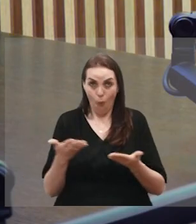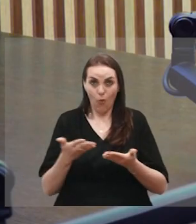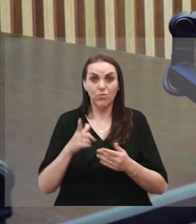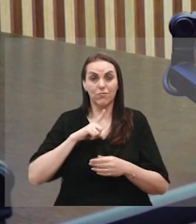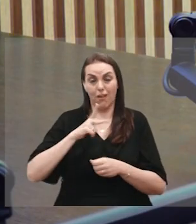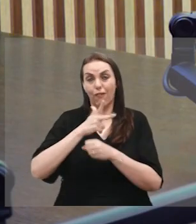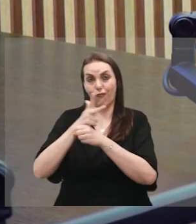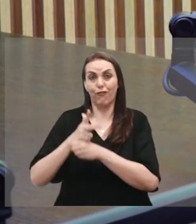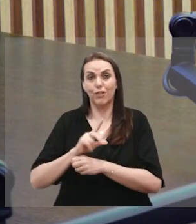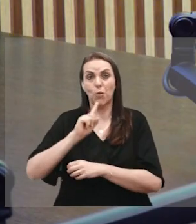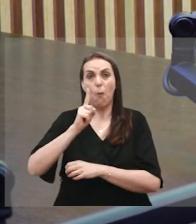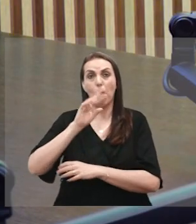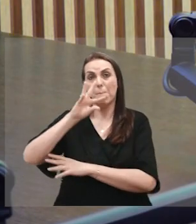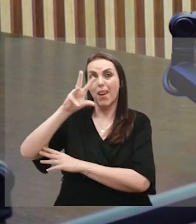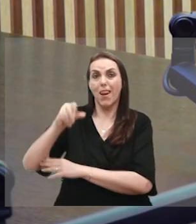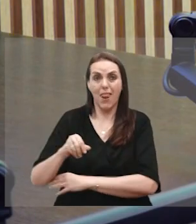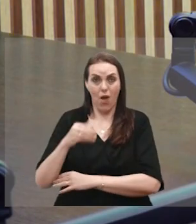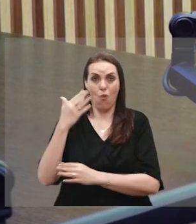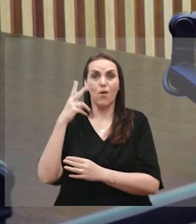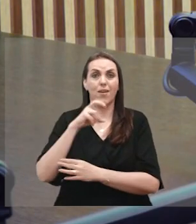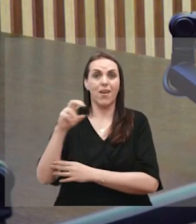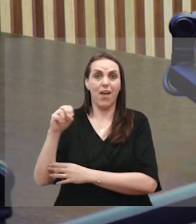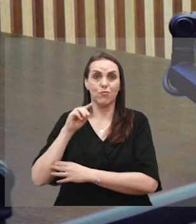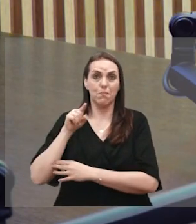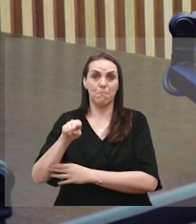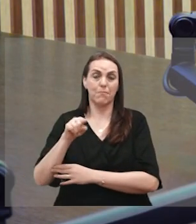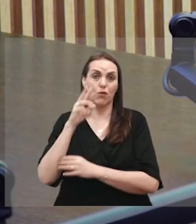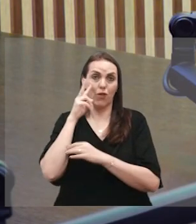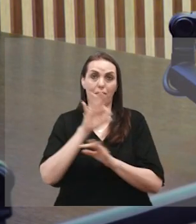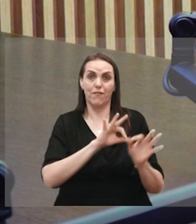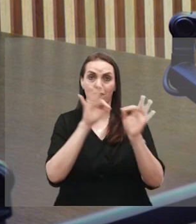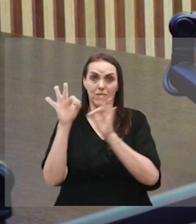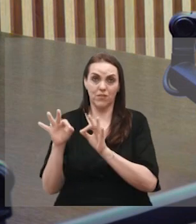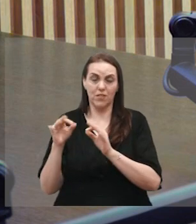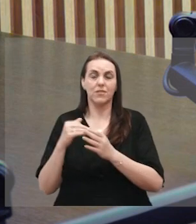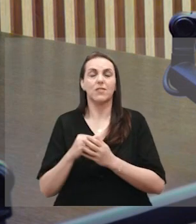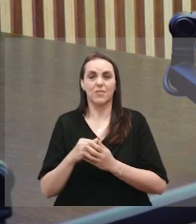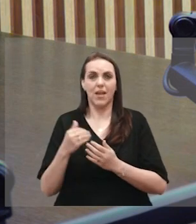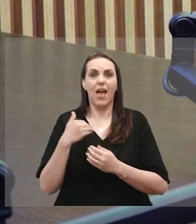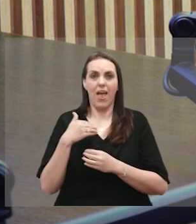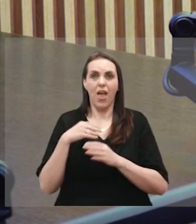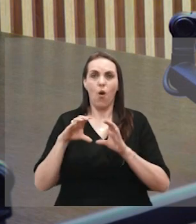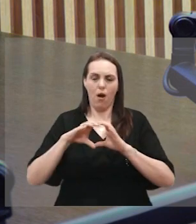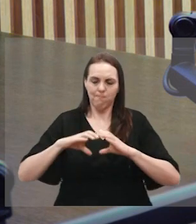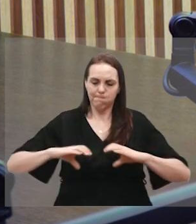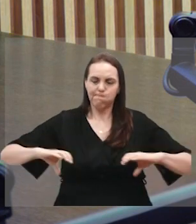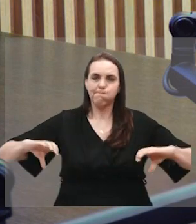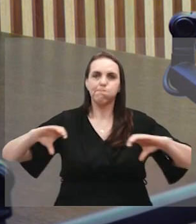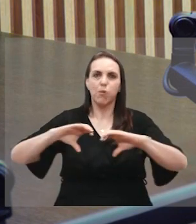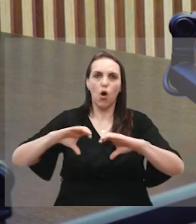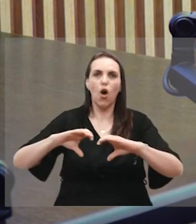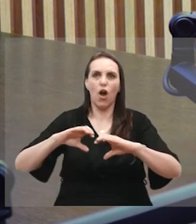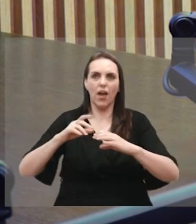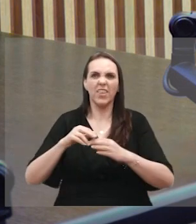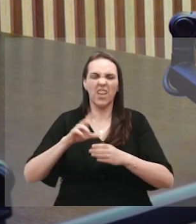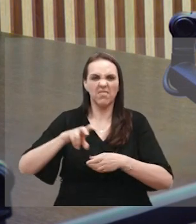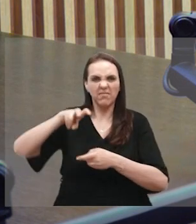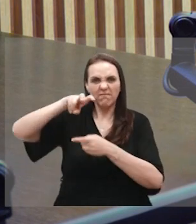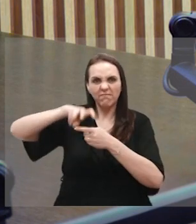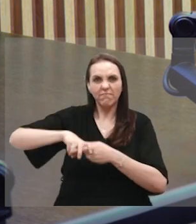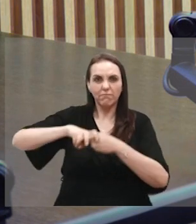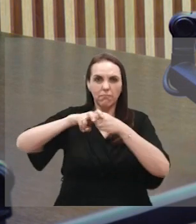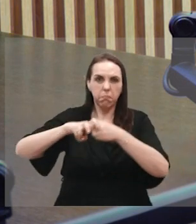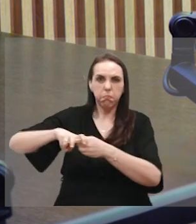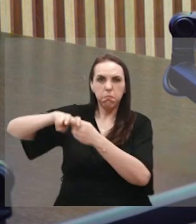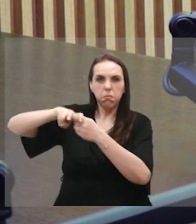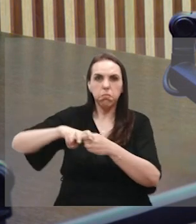milhão de visualizações, outro com 2 milhões, o de 1,5 milhão, por exemplo, onde eu me coloquei numa boia de Flamingo, né, e aí fiquei em cima